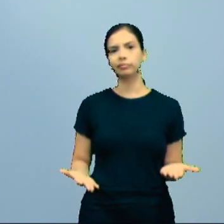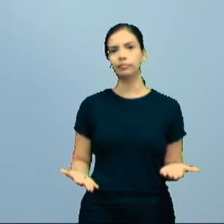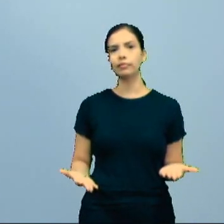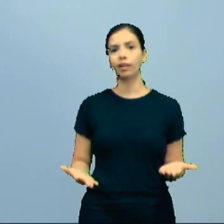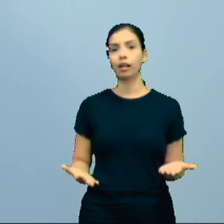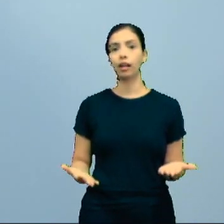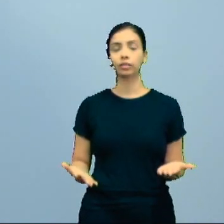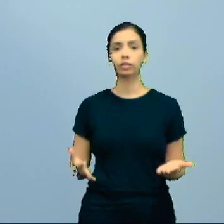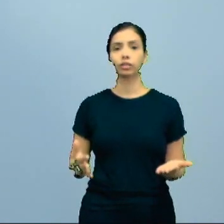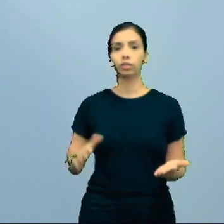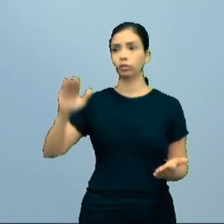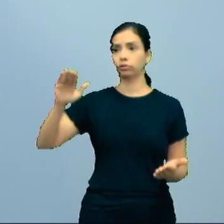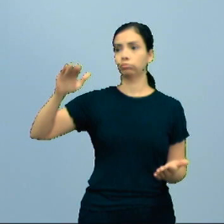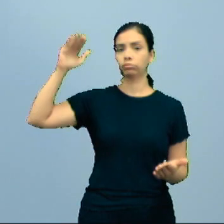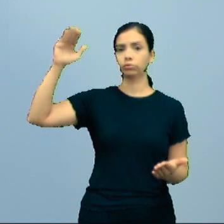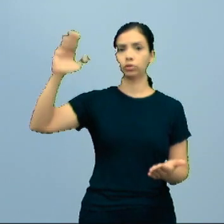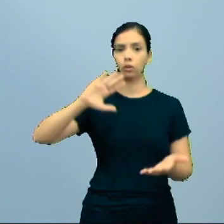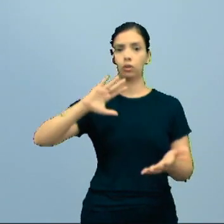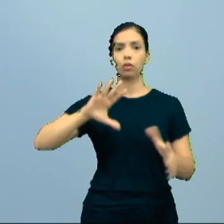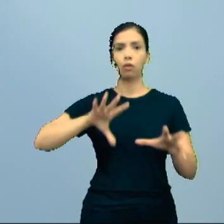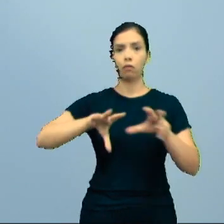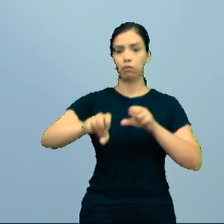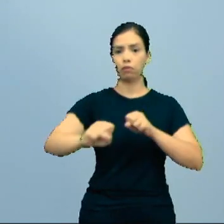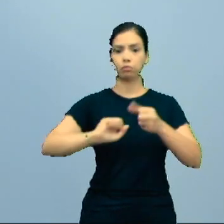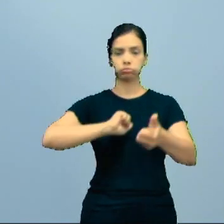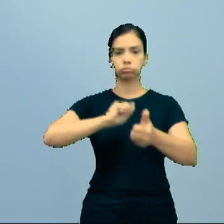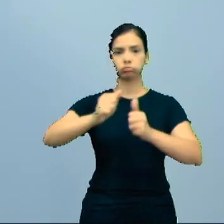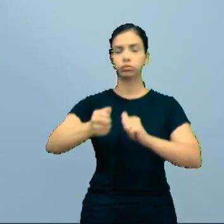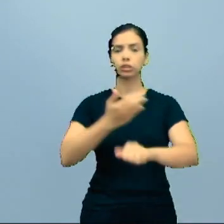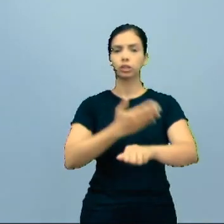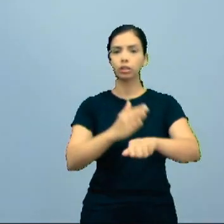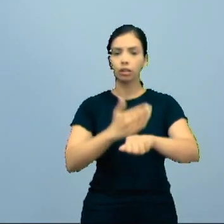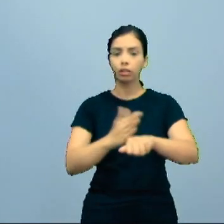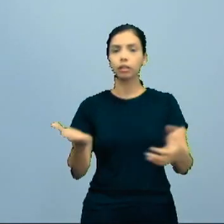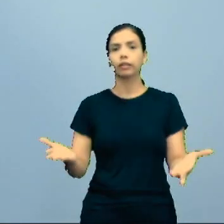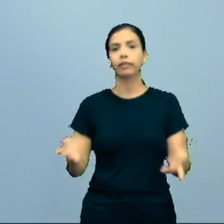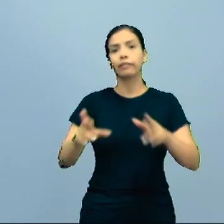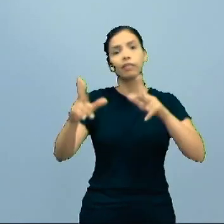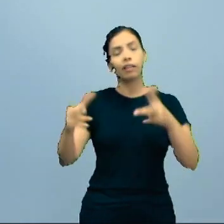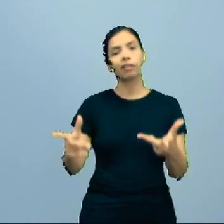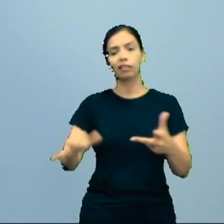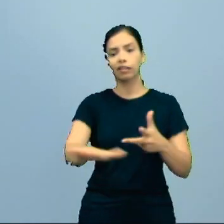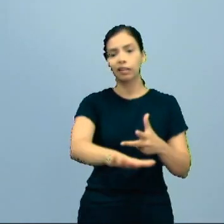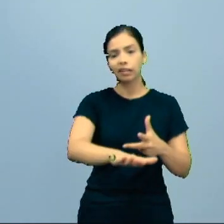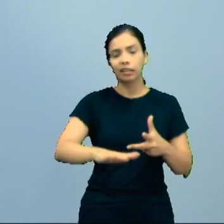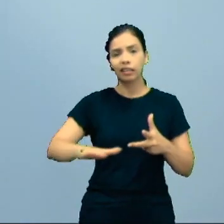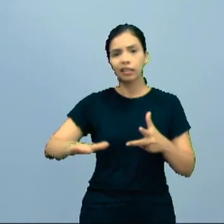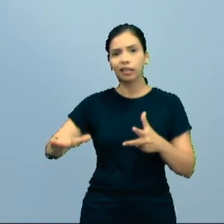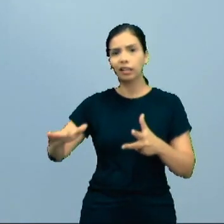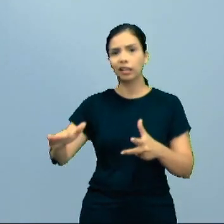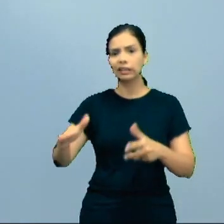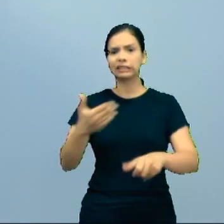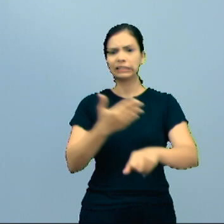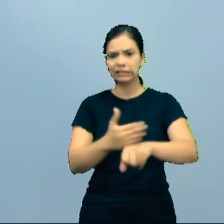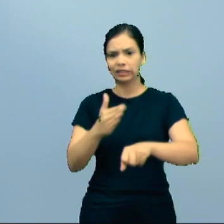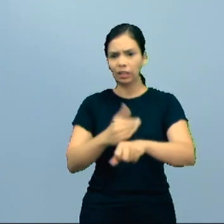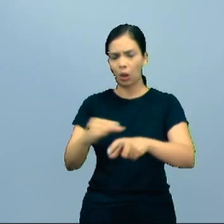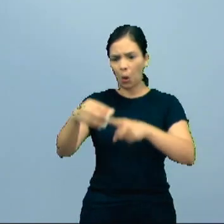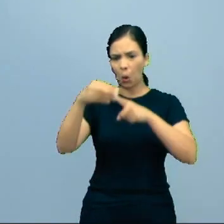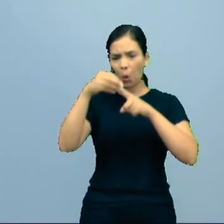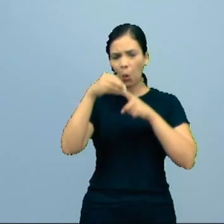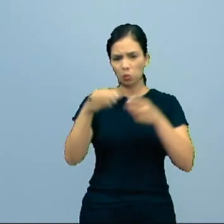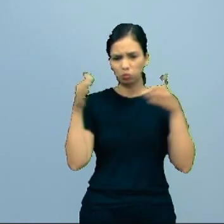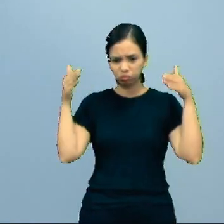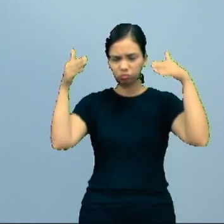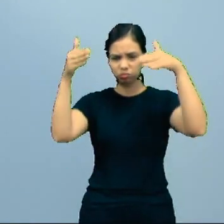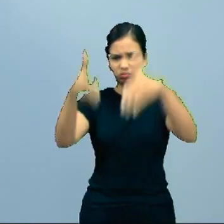atletas, a criança que passa por uma especialização precoce fica muito limitada a uma única modalidade e às vezes a uma